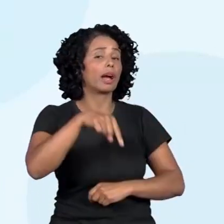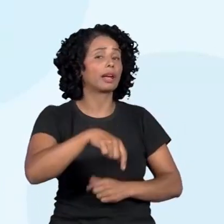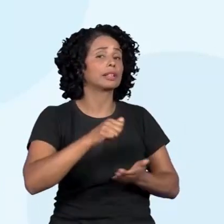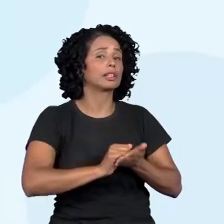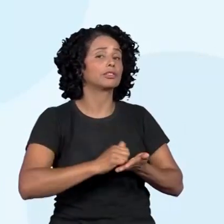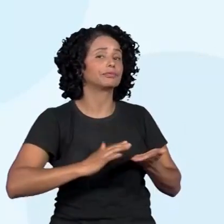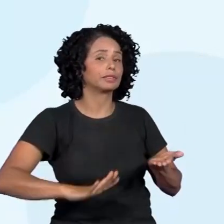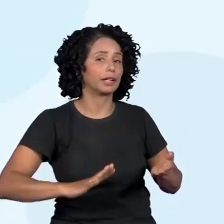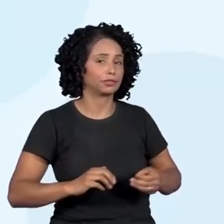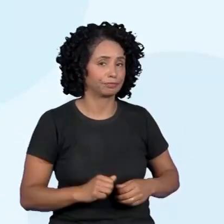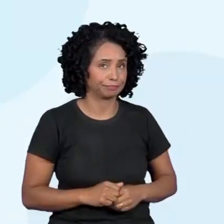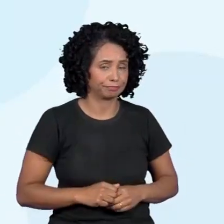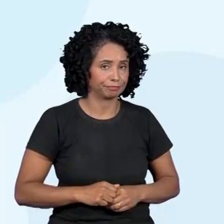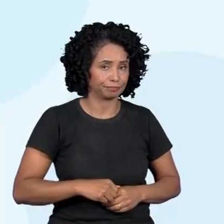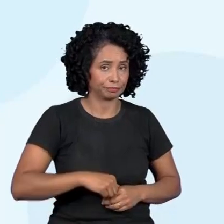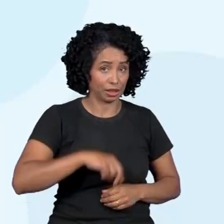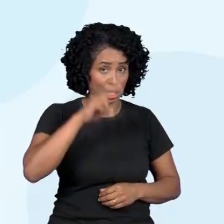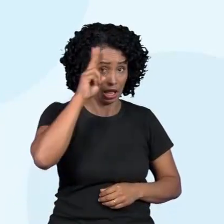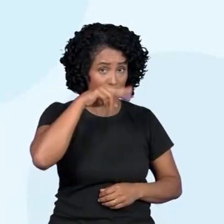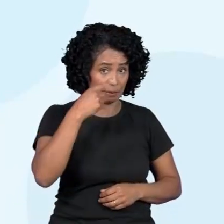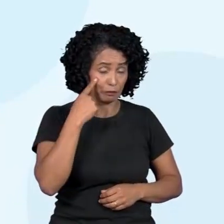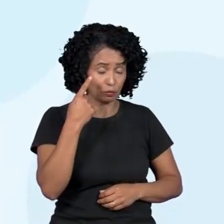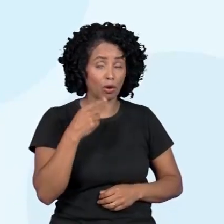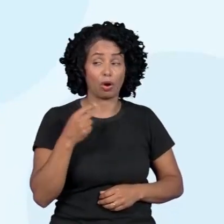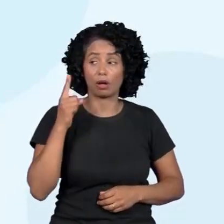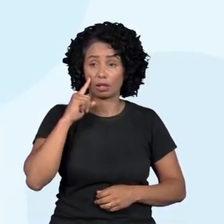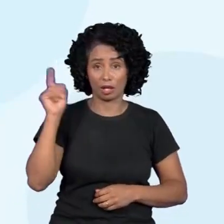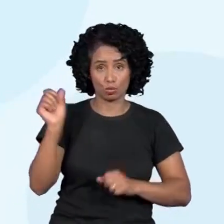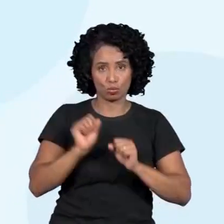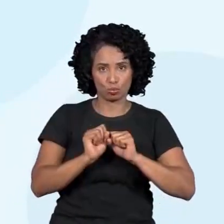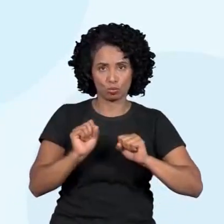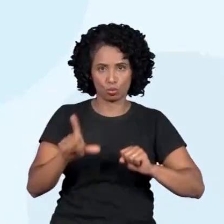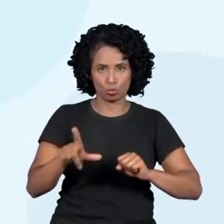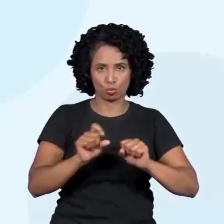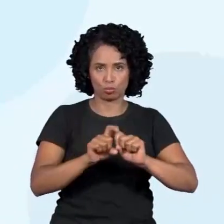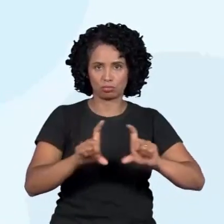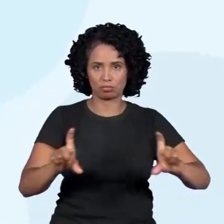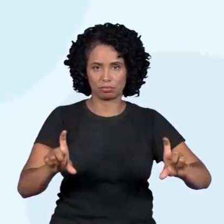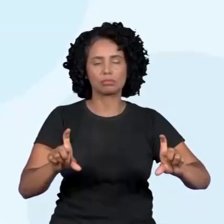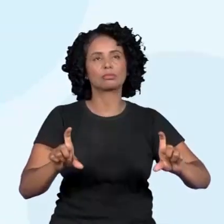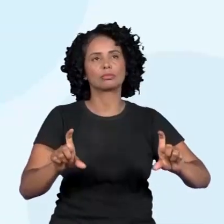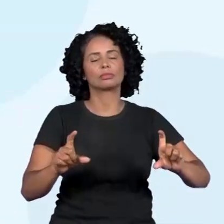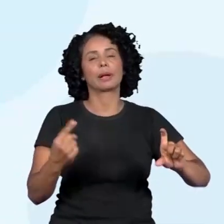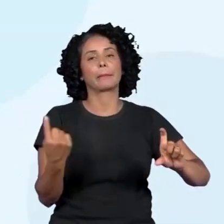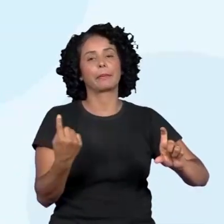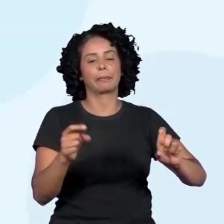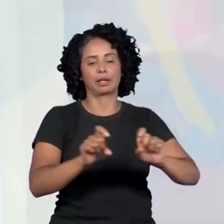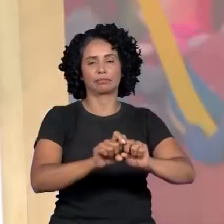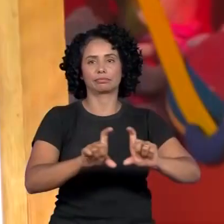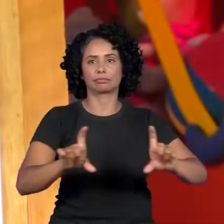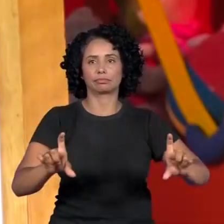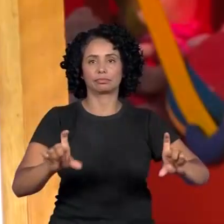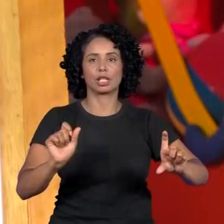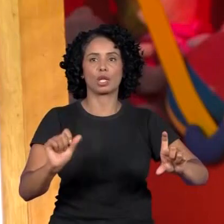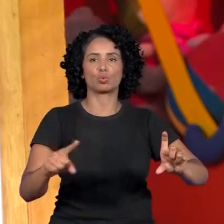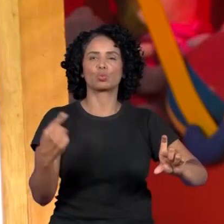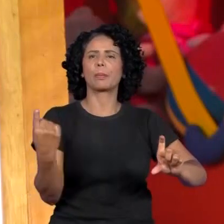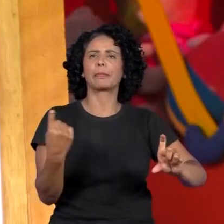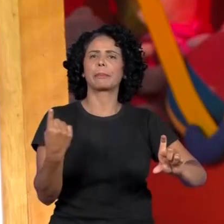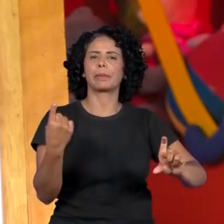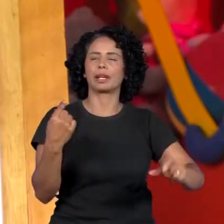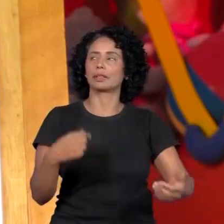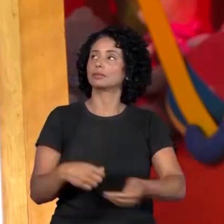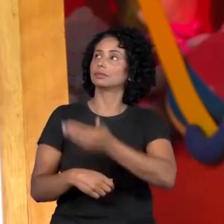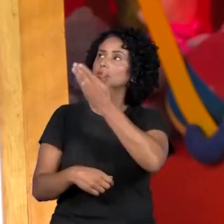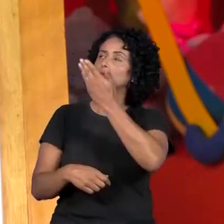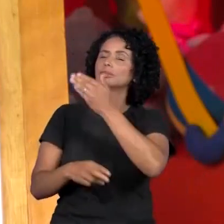a tira azul. Ou aqui no Flipchart, ó, tá vendo? A primeira tira aqui. O que ela